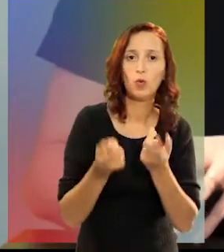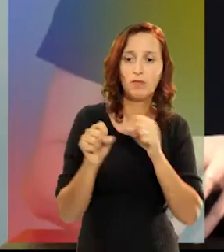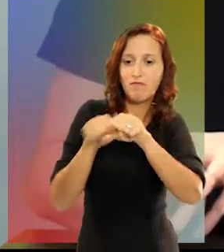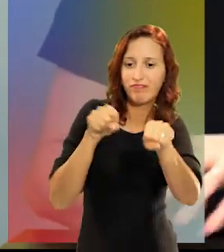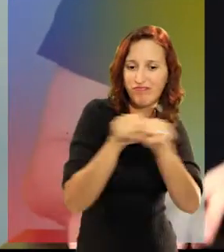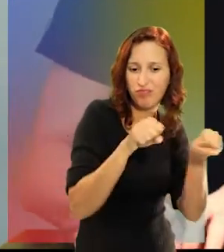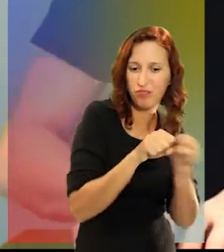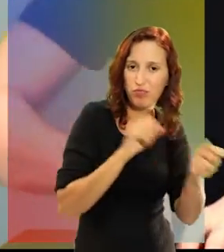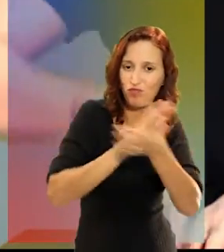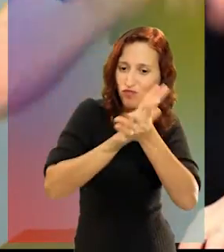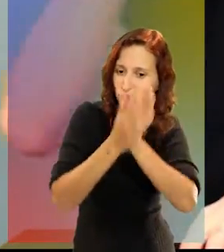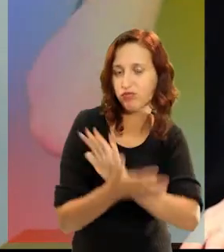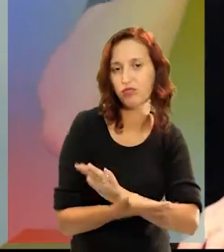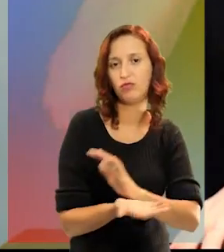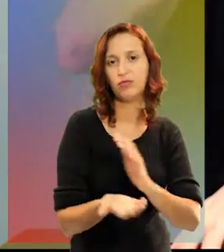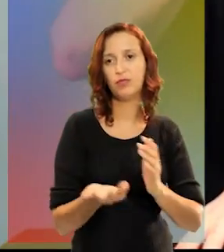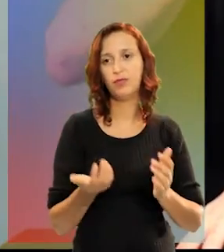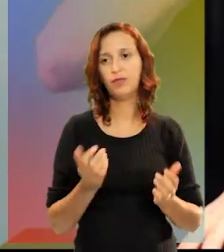os fascistas.